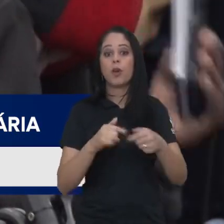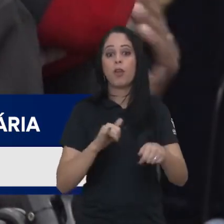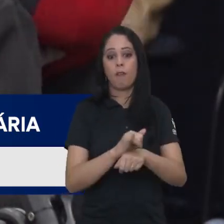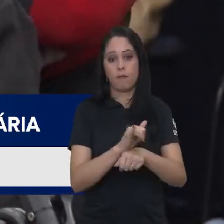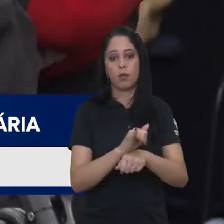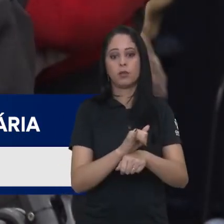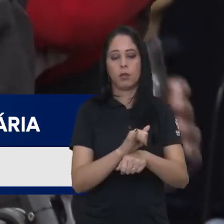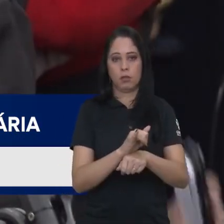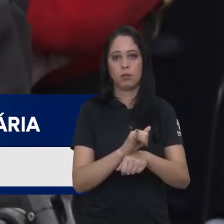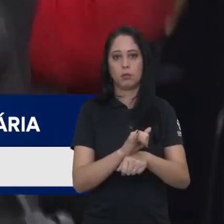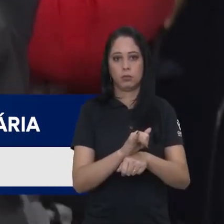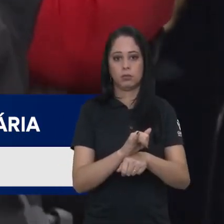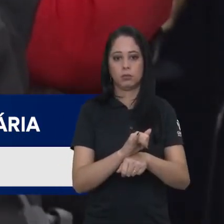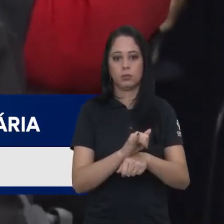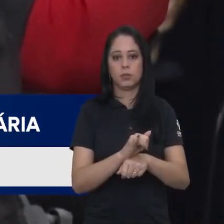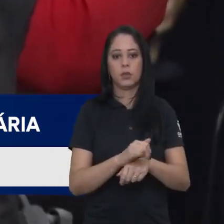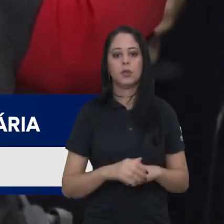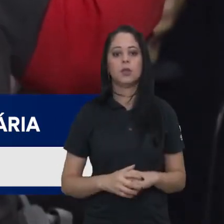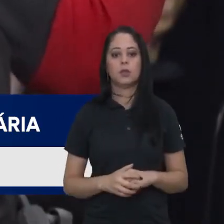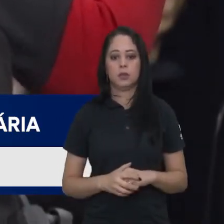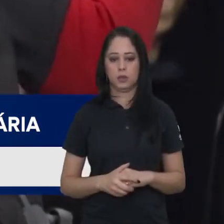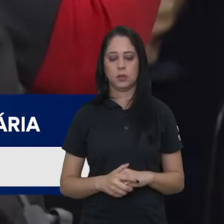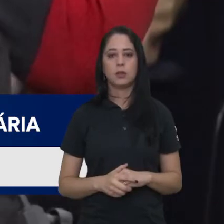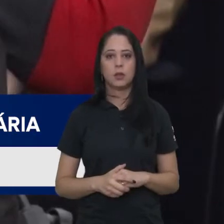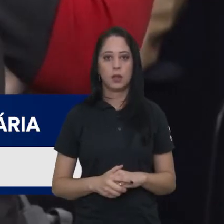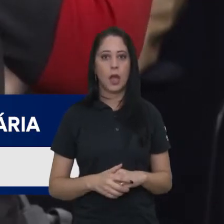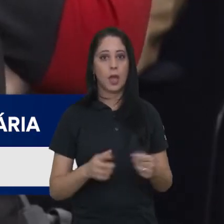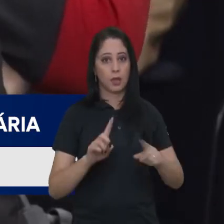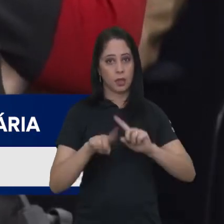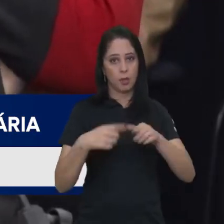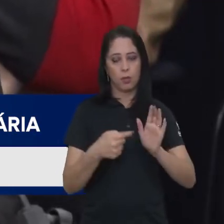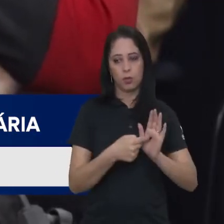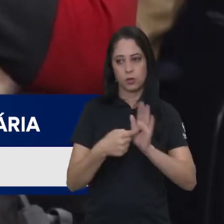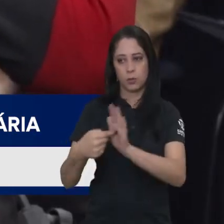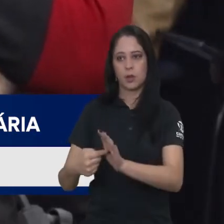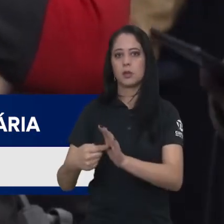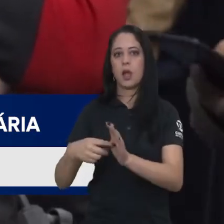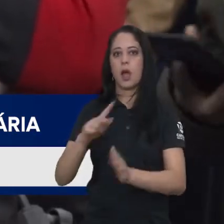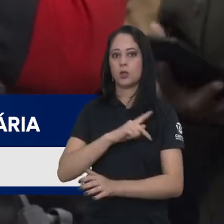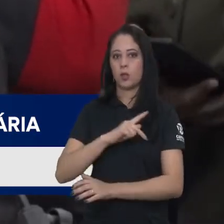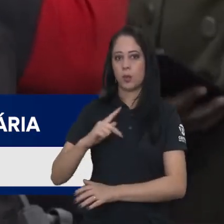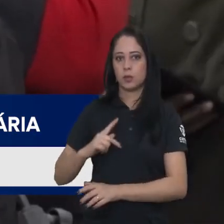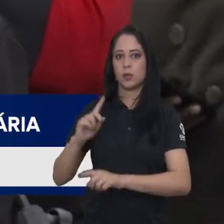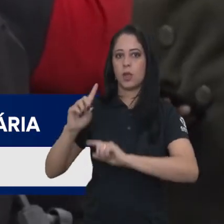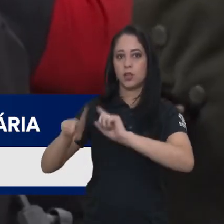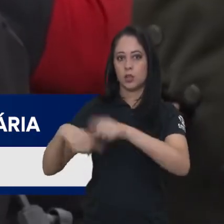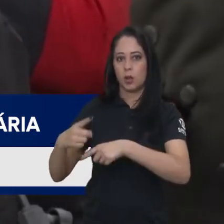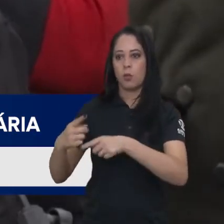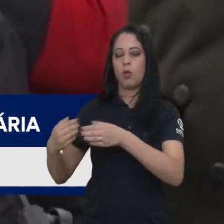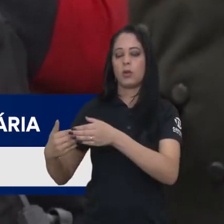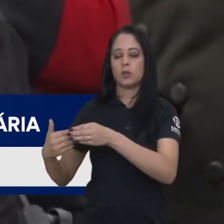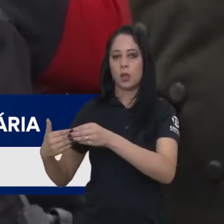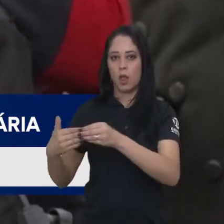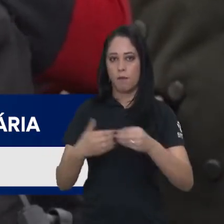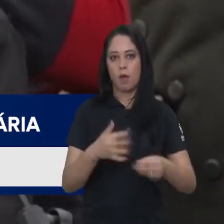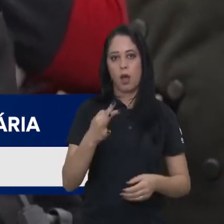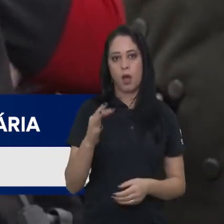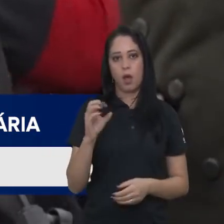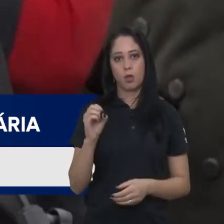atender. Então, que eles justifiquem por escrito ao presidente e o presidente encaminhe para os delegados do fórum a justificativa deles,